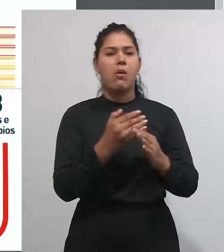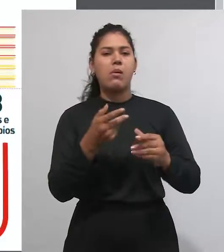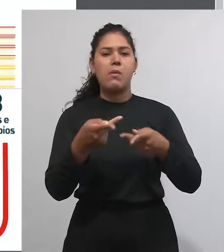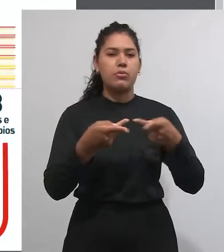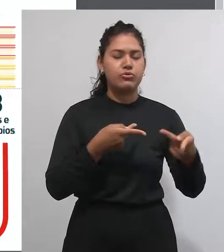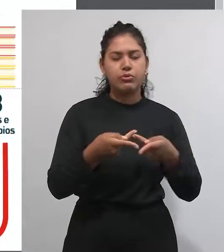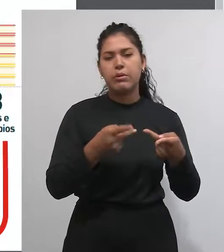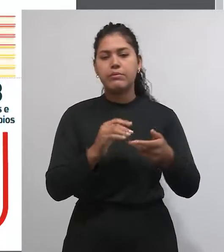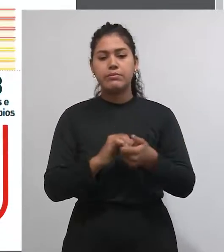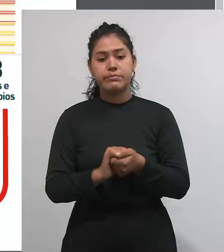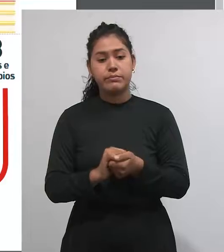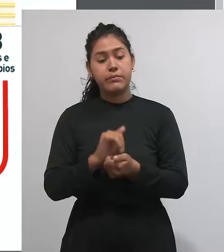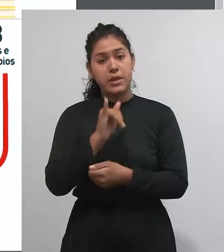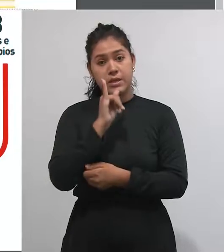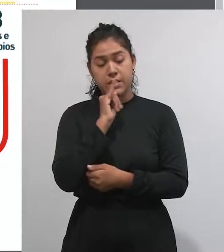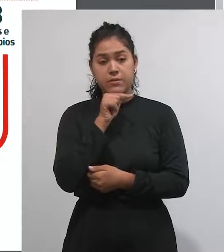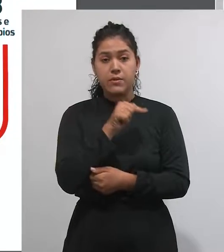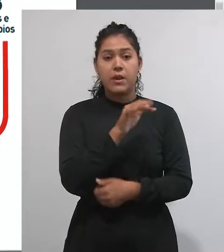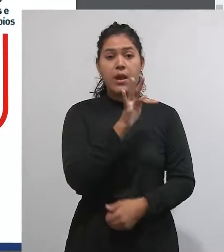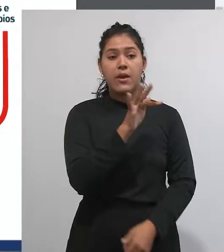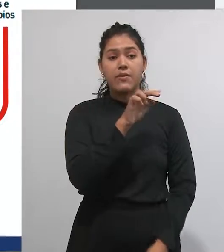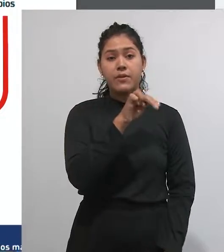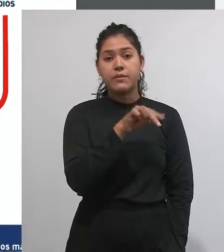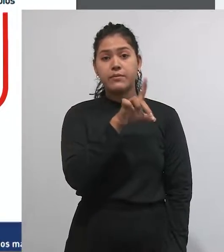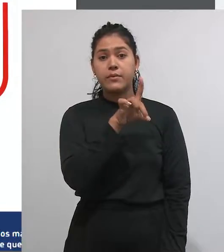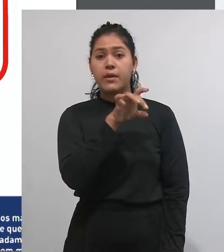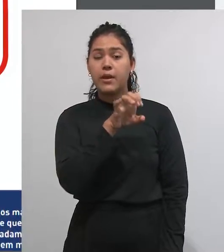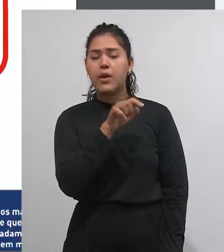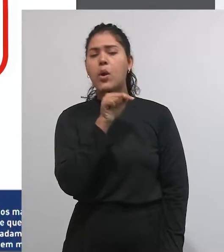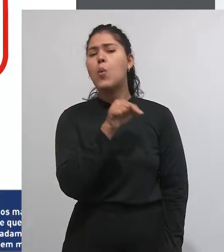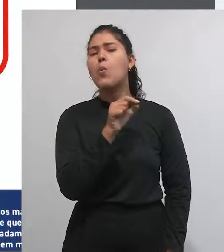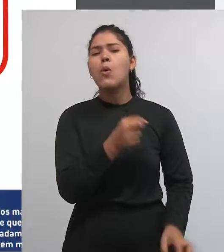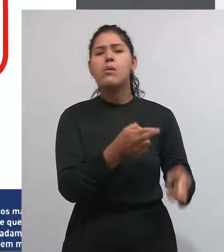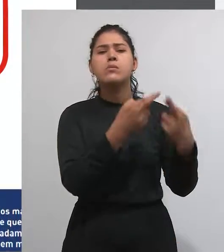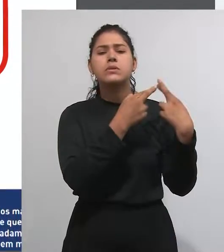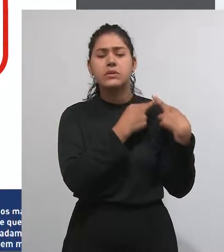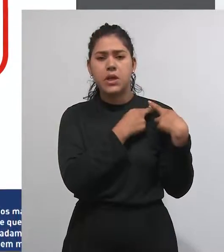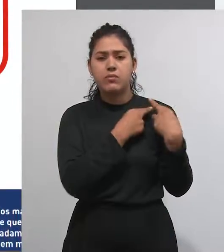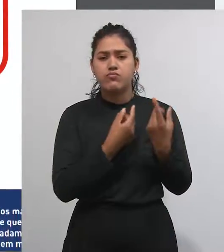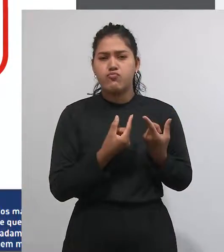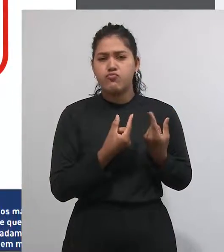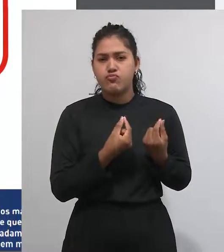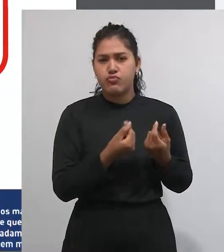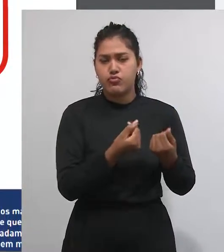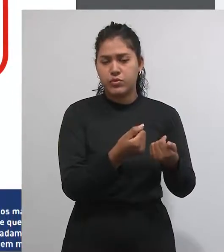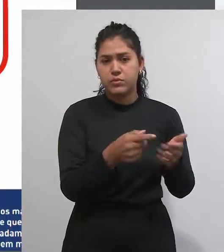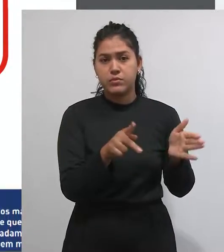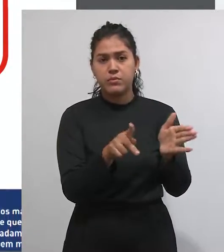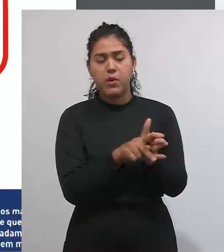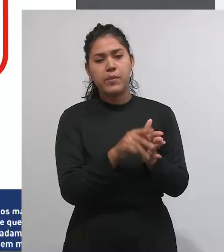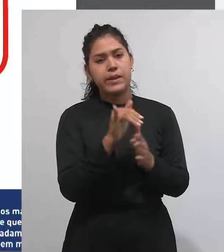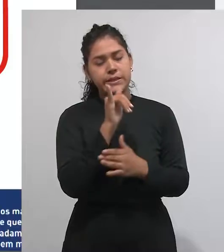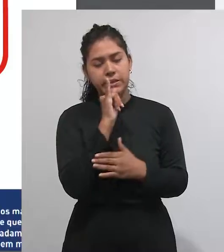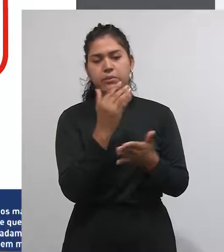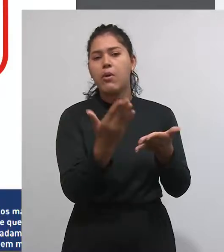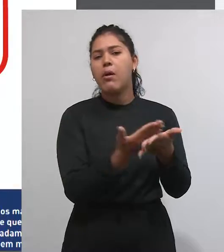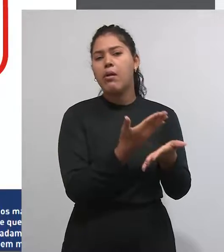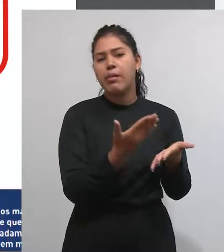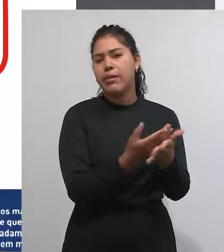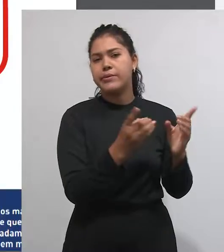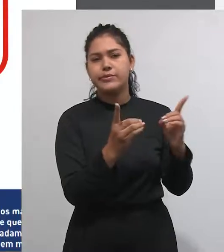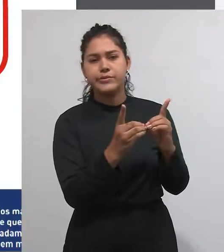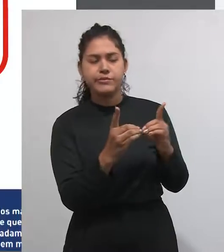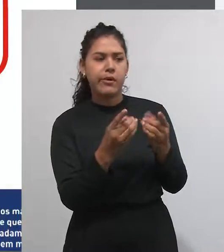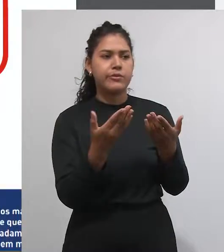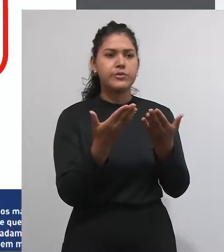projetos. Então, por exemplo, o FNDE ele vai trabalhar com as contribuições dos programas do livro didático,